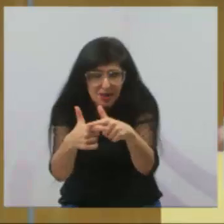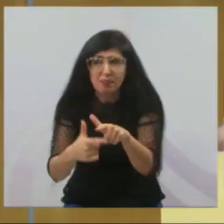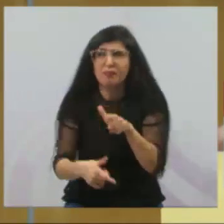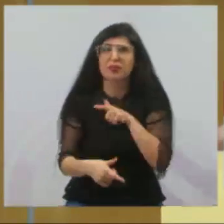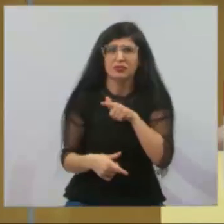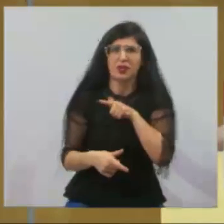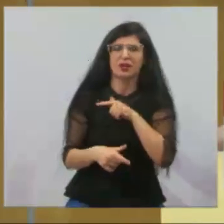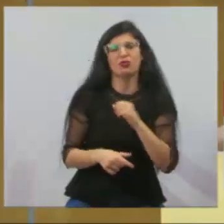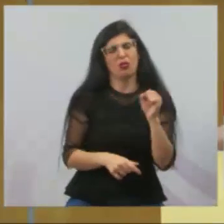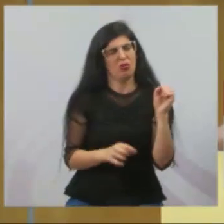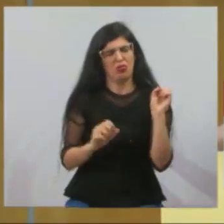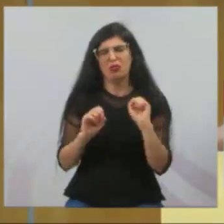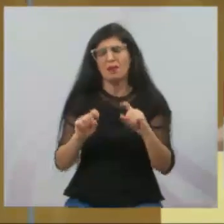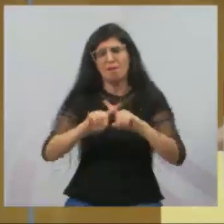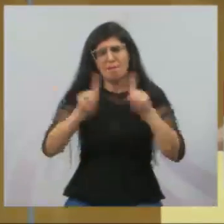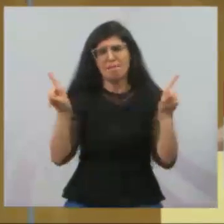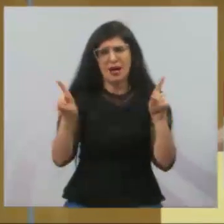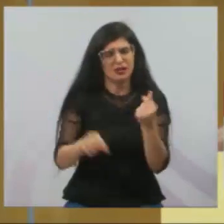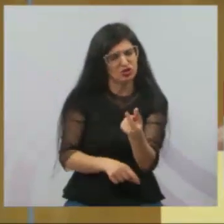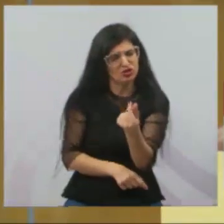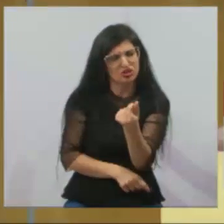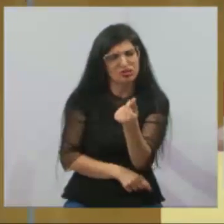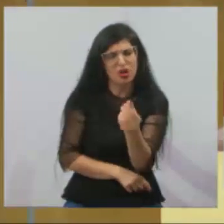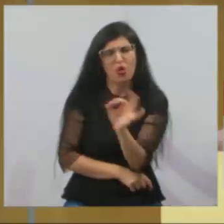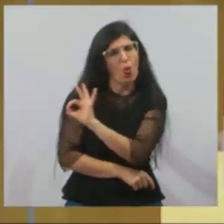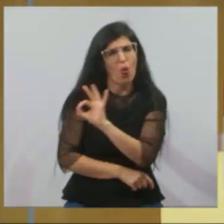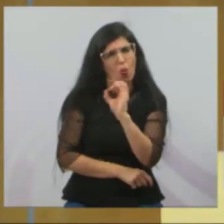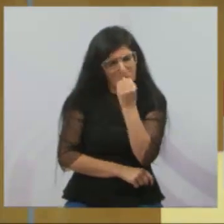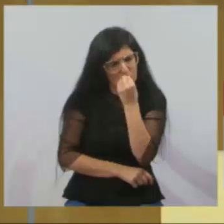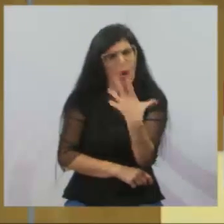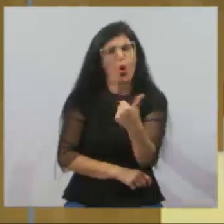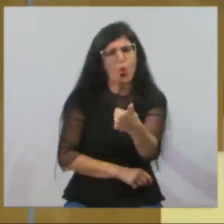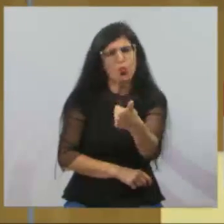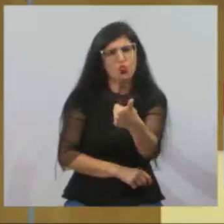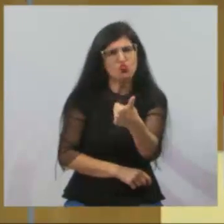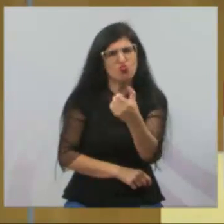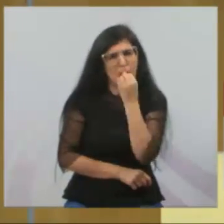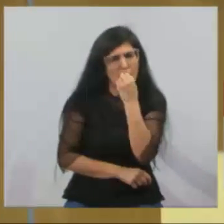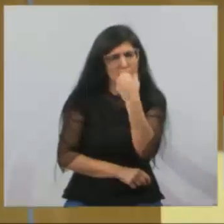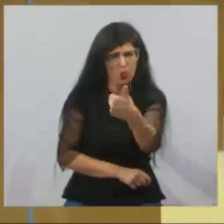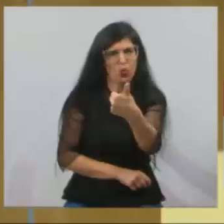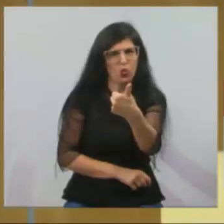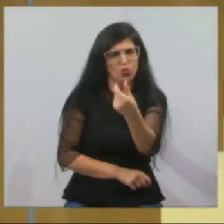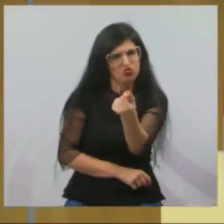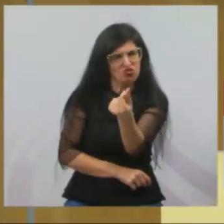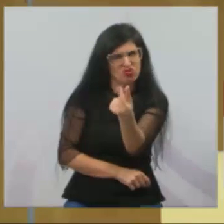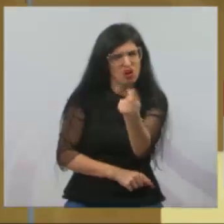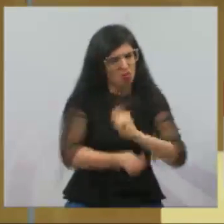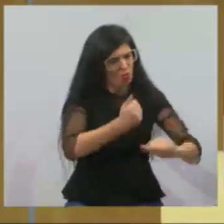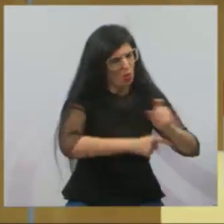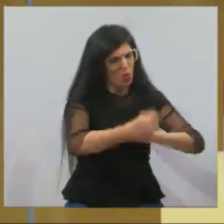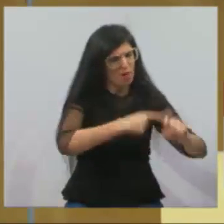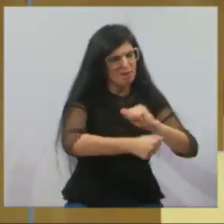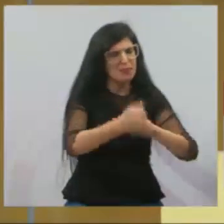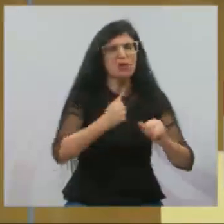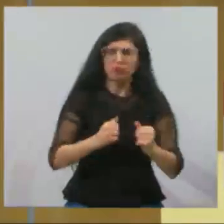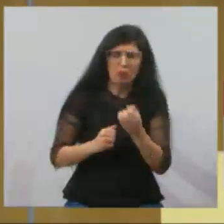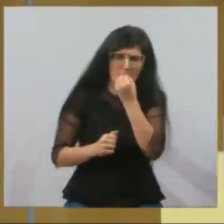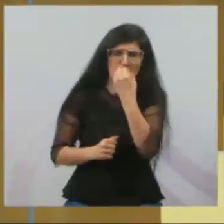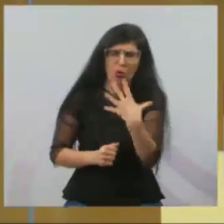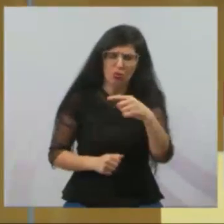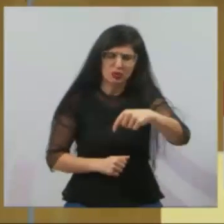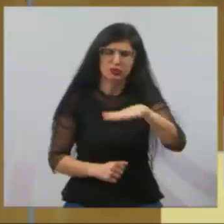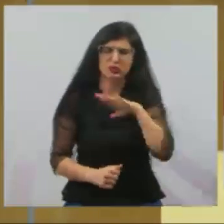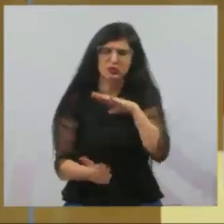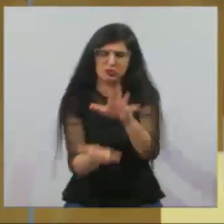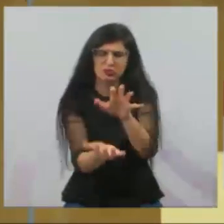saúde, obrigado. Isso são os próprios conselheiros que dizem. A questão é o momento de pandemia, momento